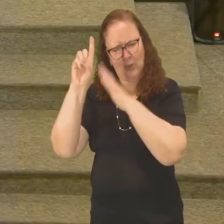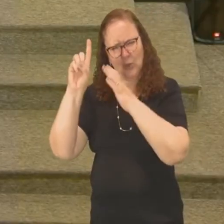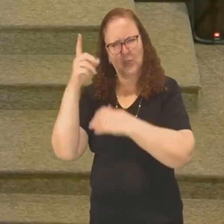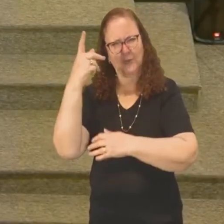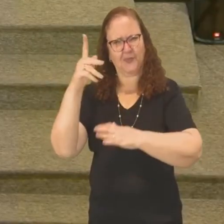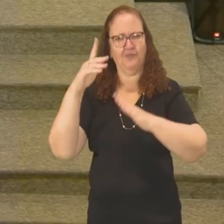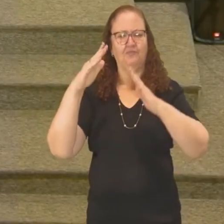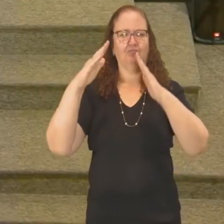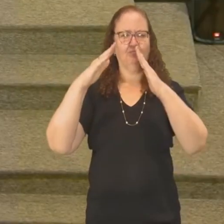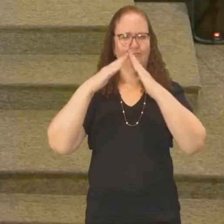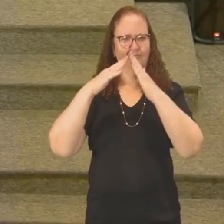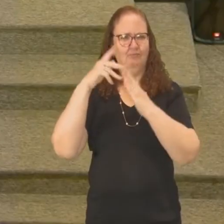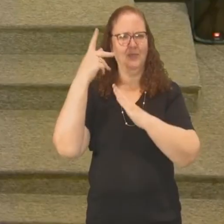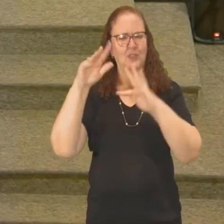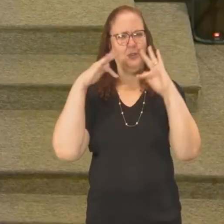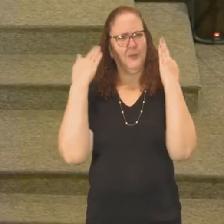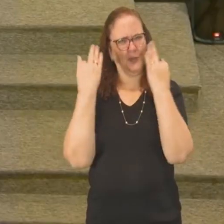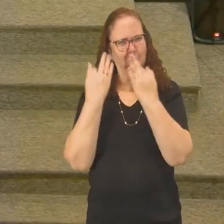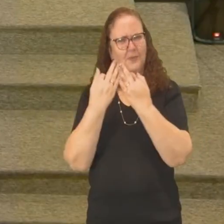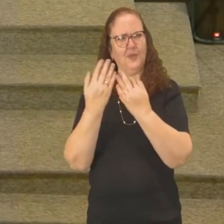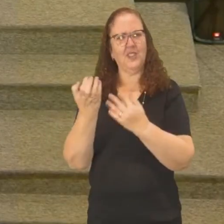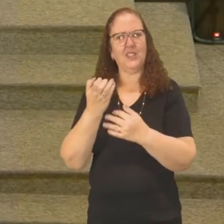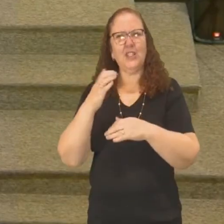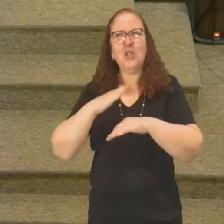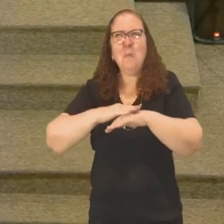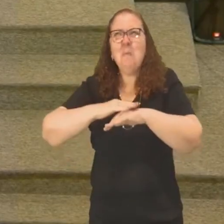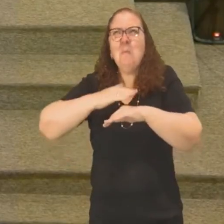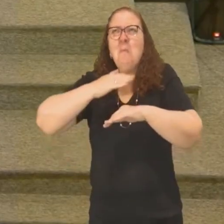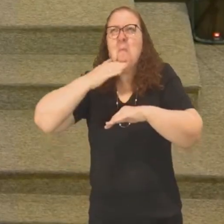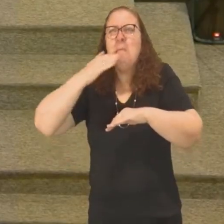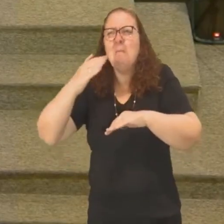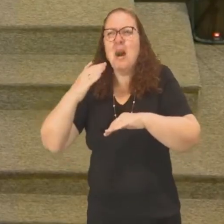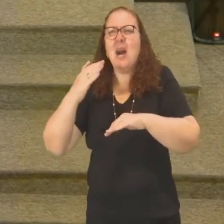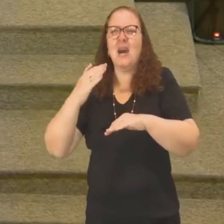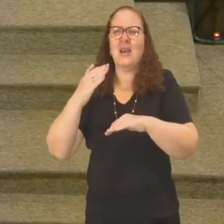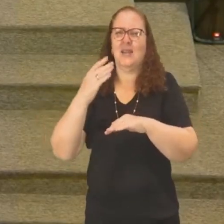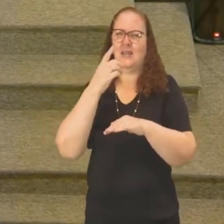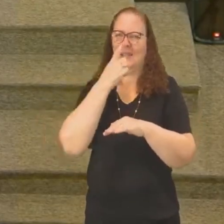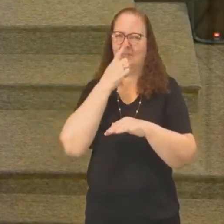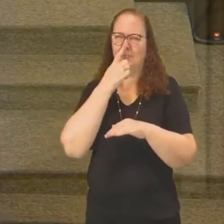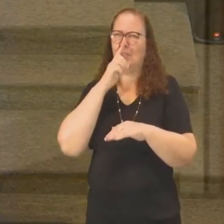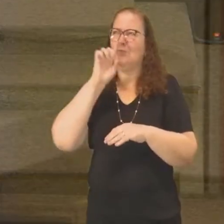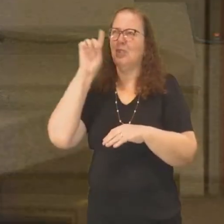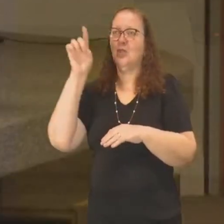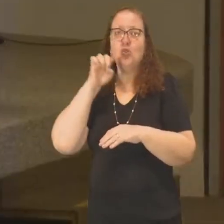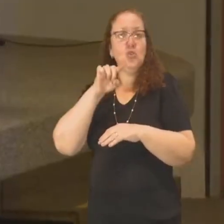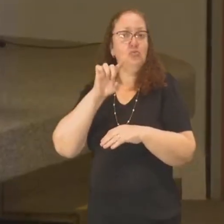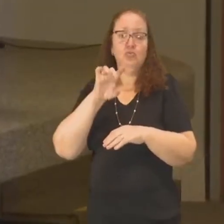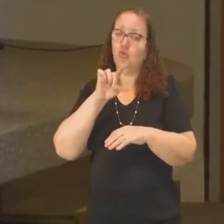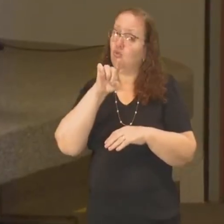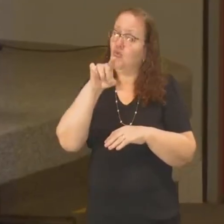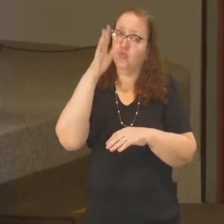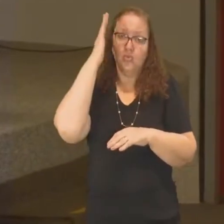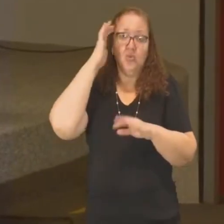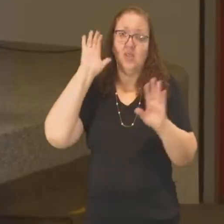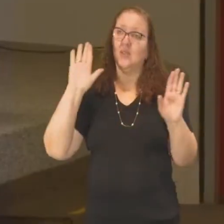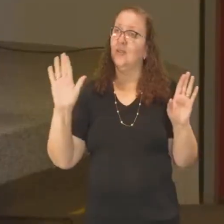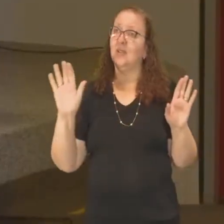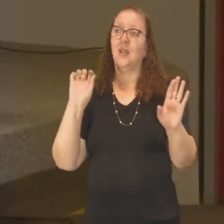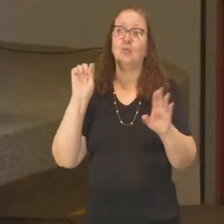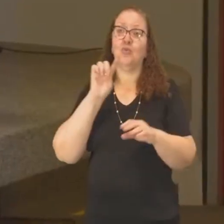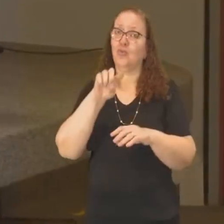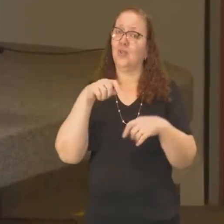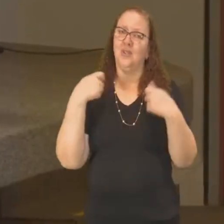casa, desejando mais a presença de Deus na sua vida, na sua família, só você sabe as respostas que você tem procurado. E se nessa